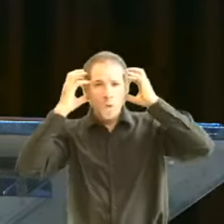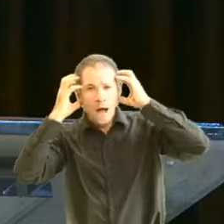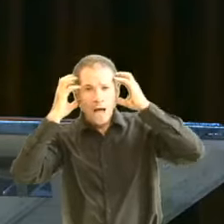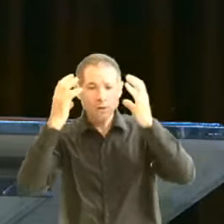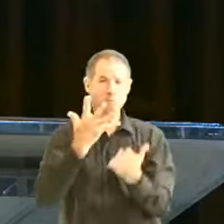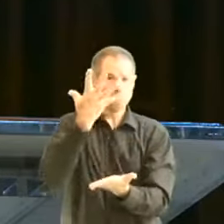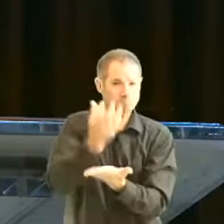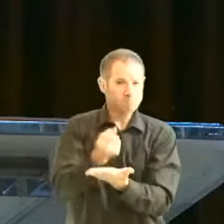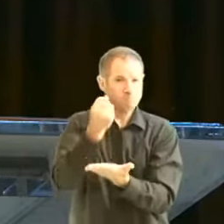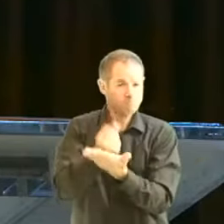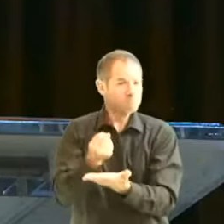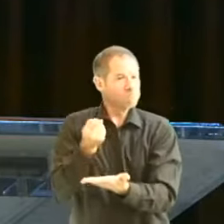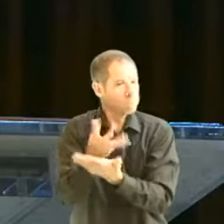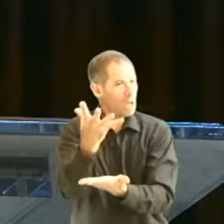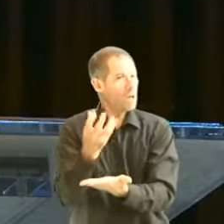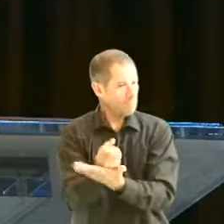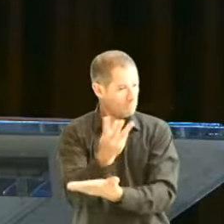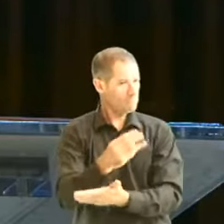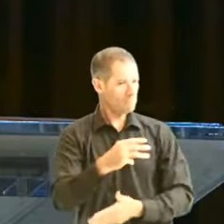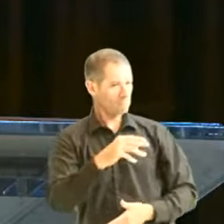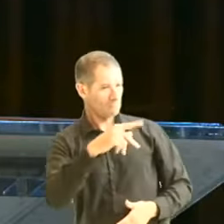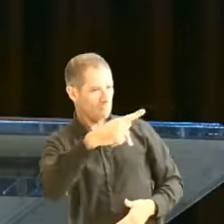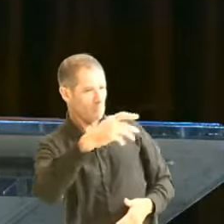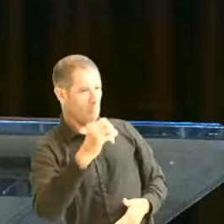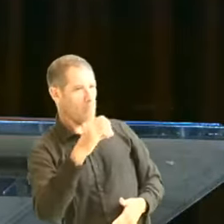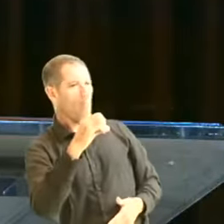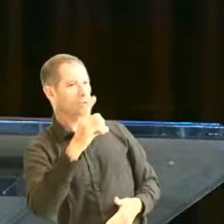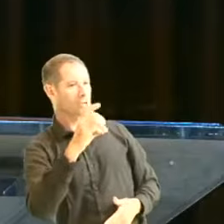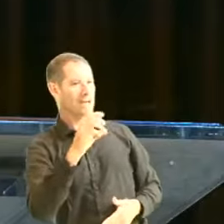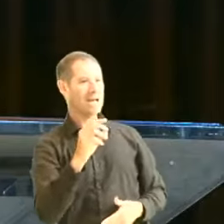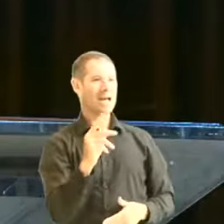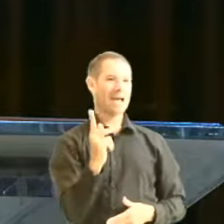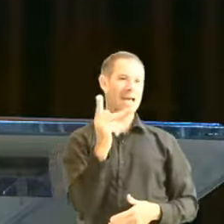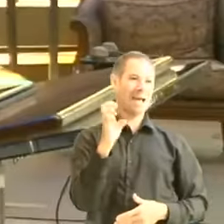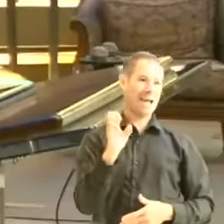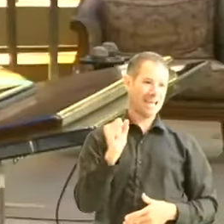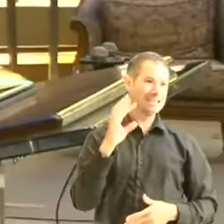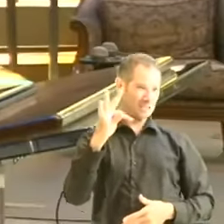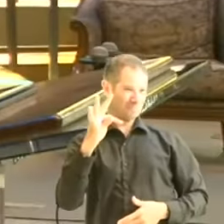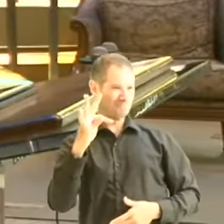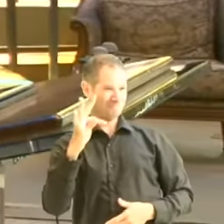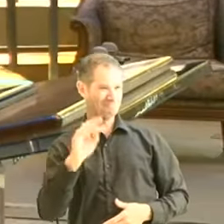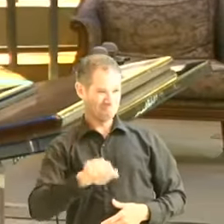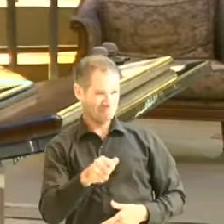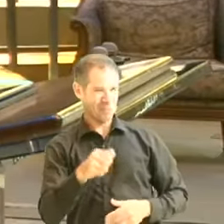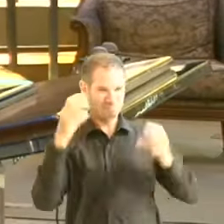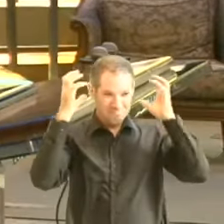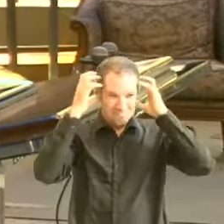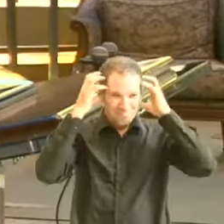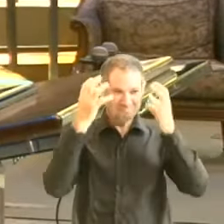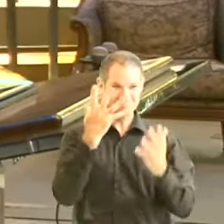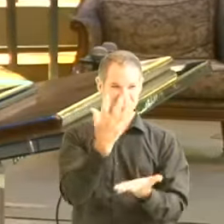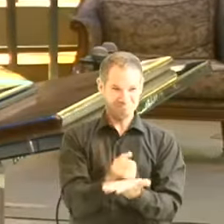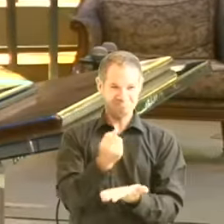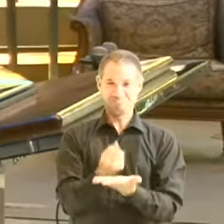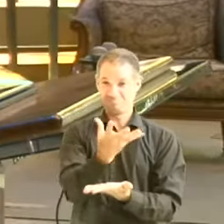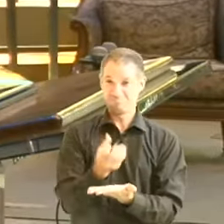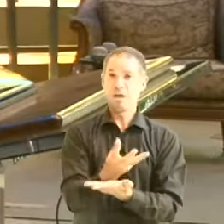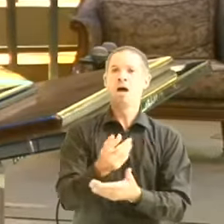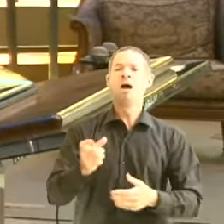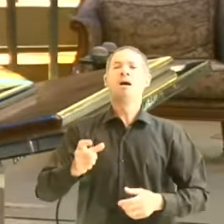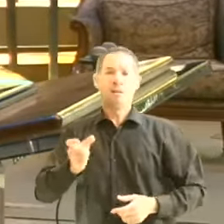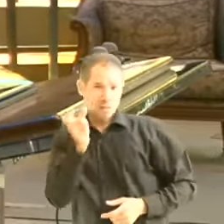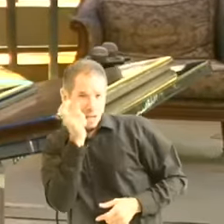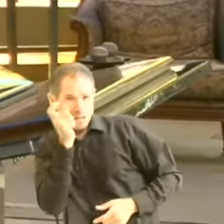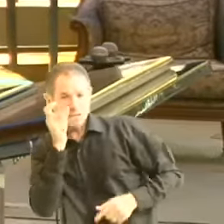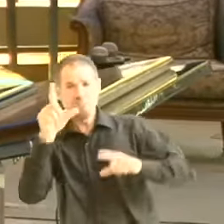podcast. E nós vamos nos colocar na presença de Deus. Então, se você está nos assistindo pela televisão, está nos assistindo pelas